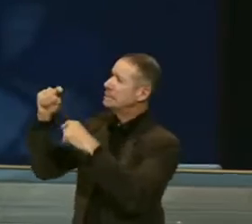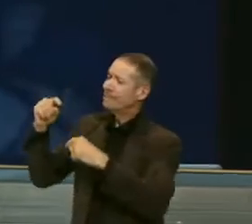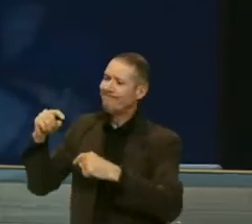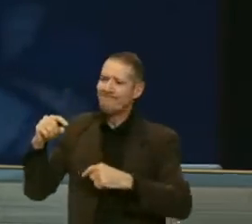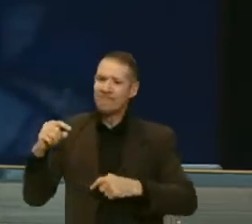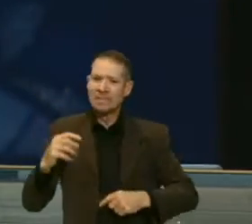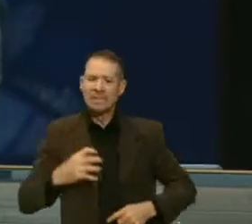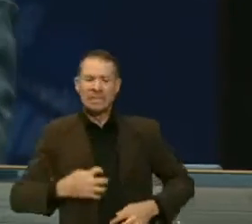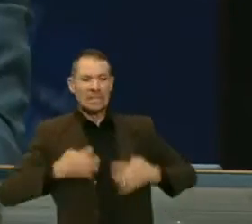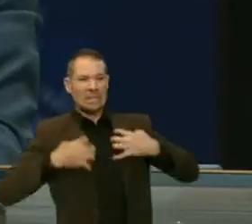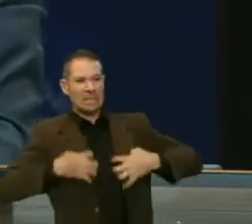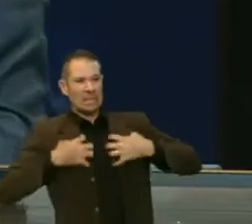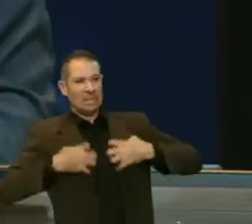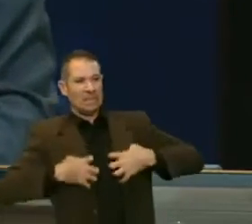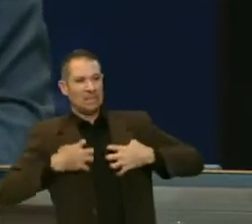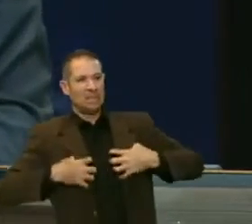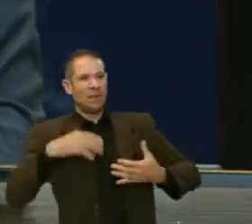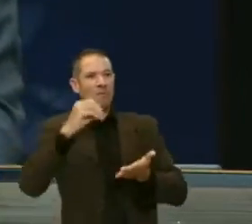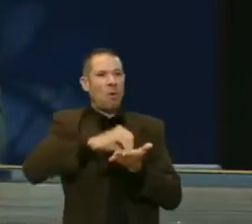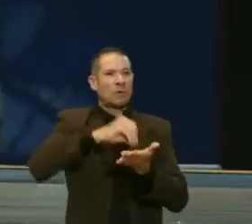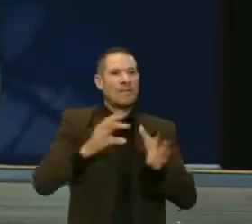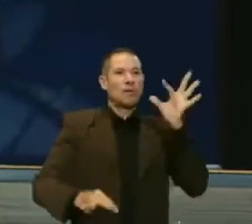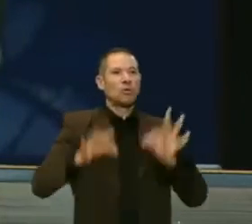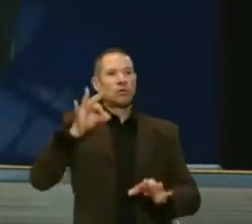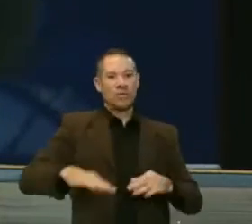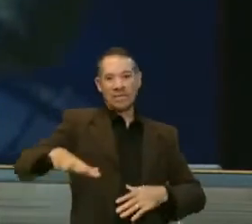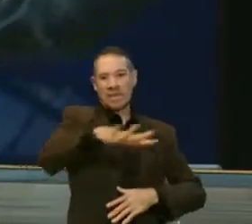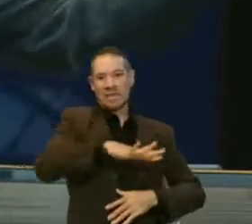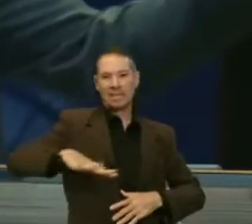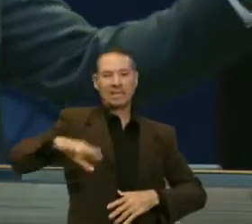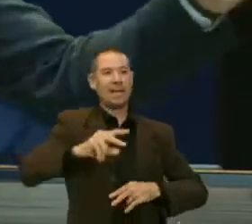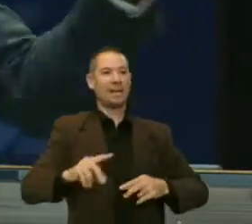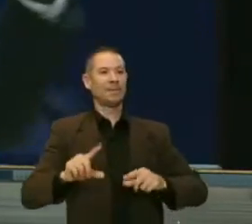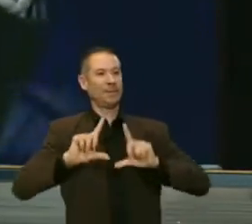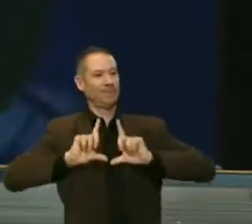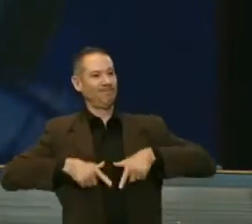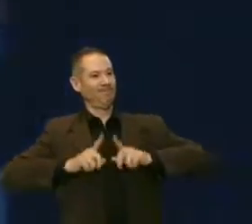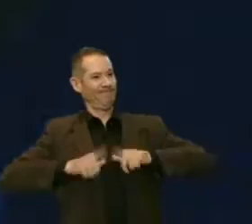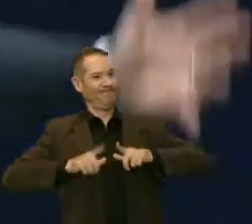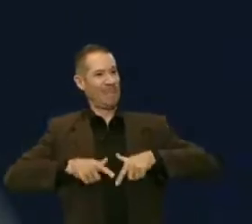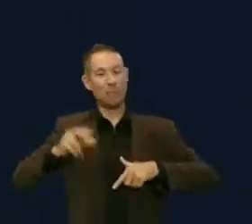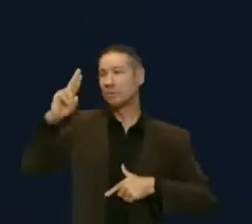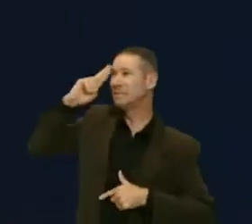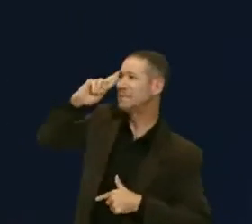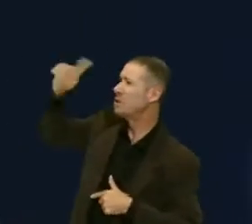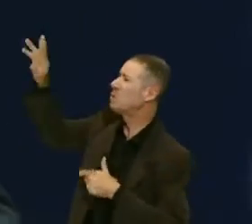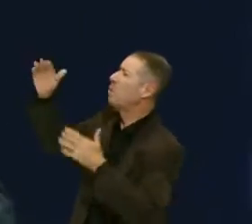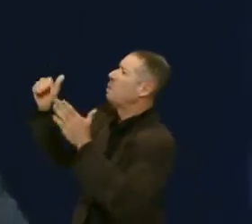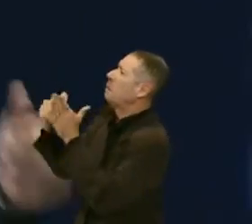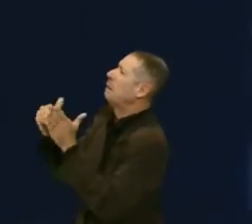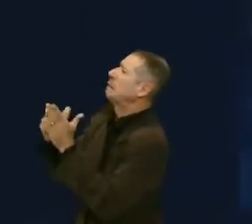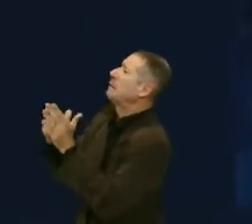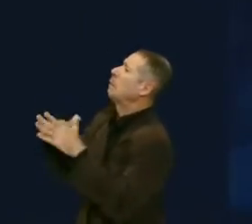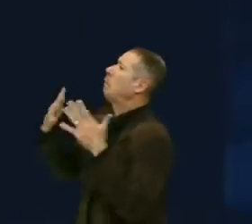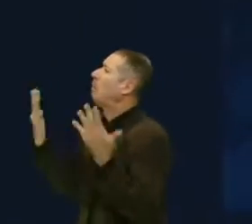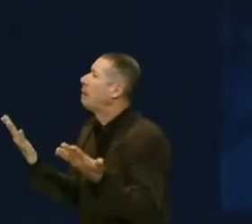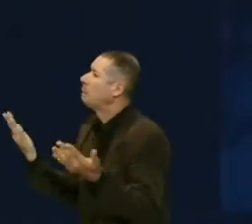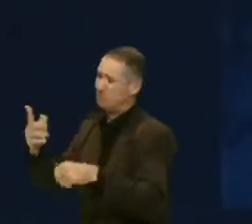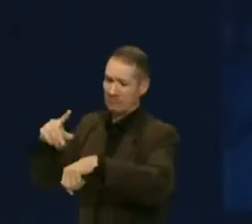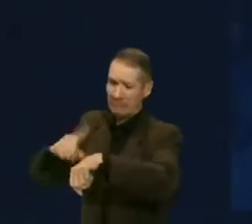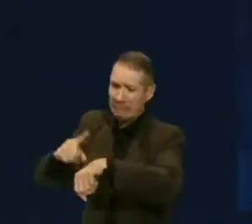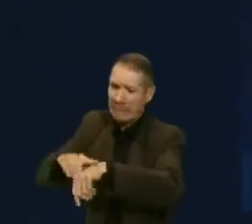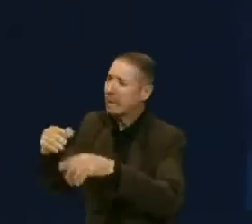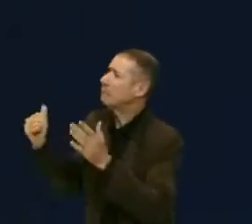há injustiça na terra de Israel. E ele está clamando: Senhor, até quando? Até